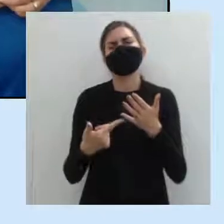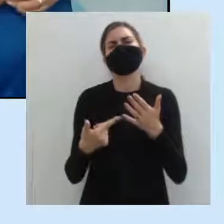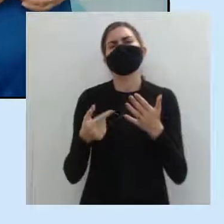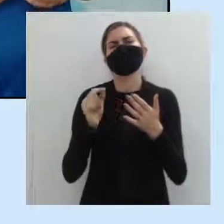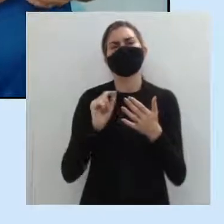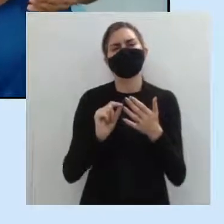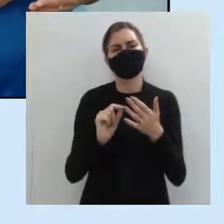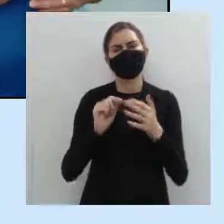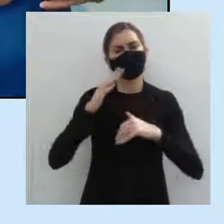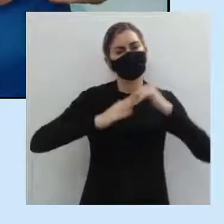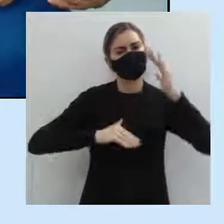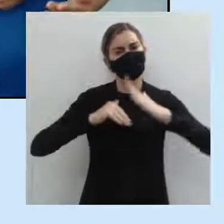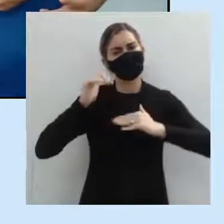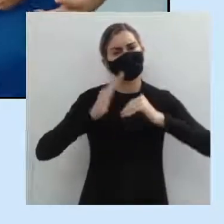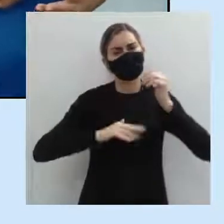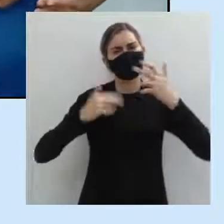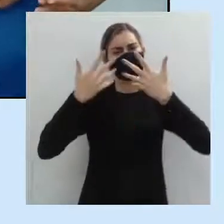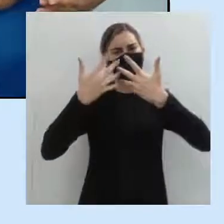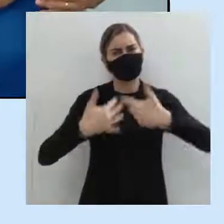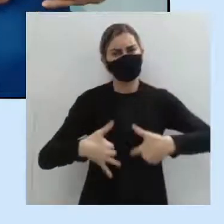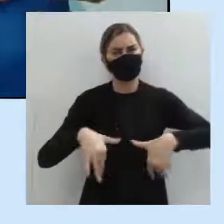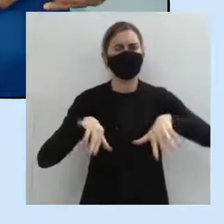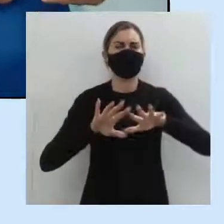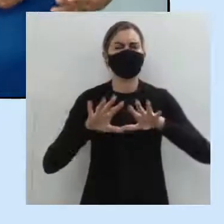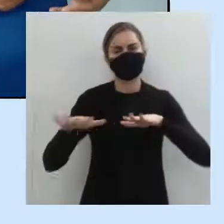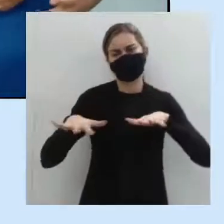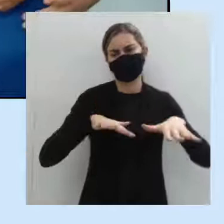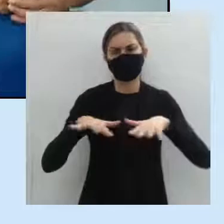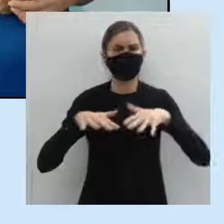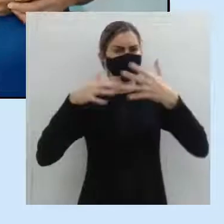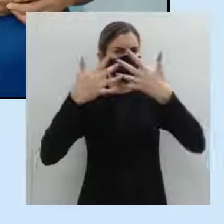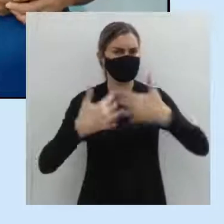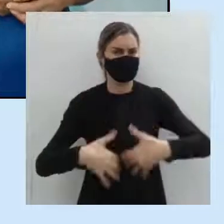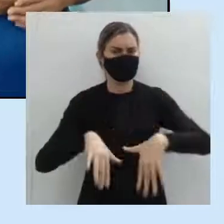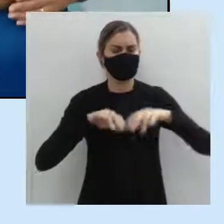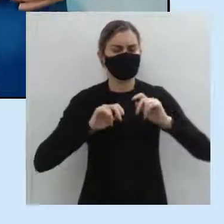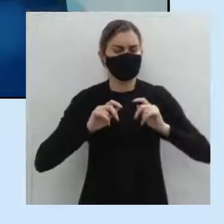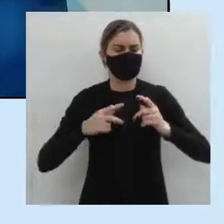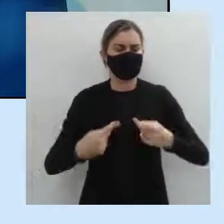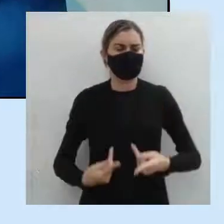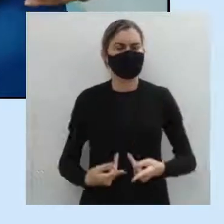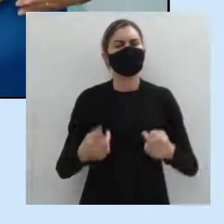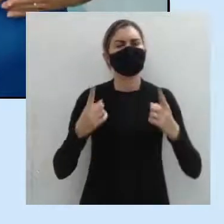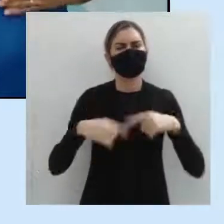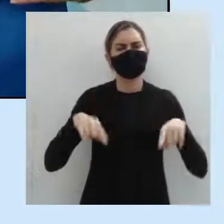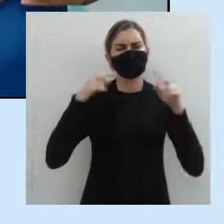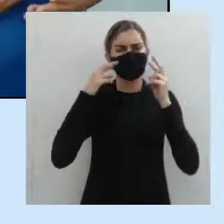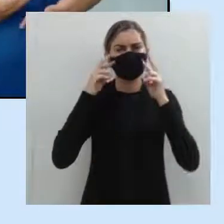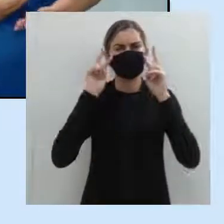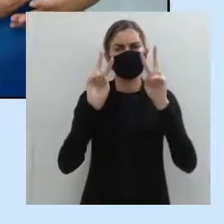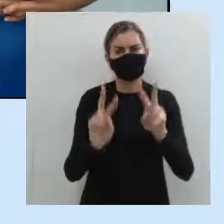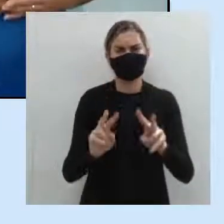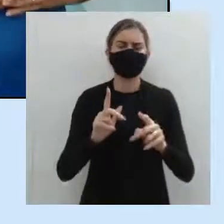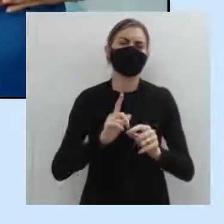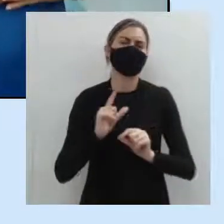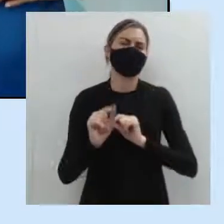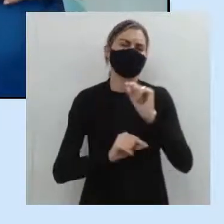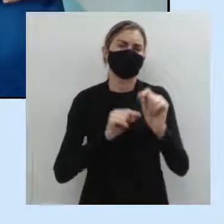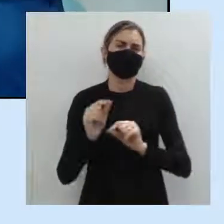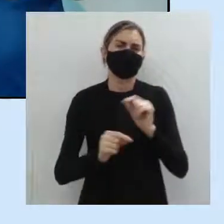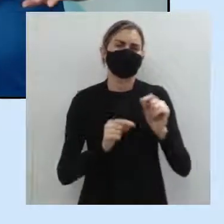advindo das práticas naturais, né, dos movimentos naturais do ser humano, e a gente vê hoje que ela repercute